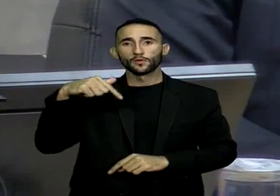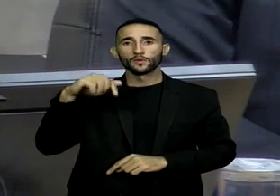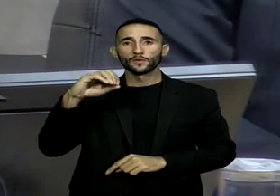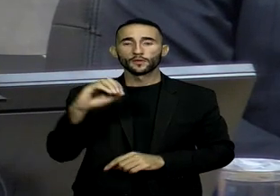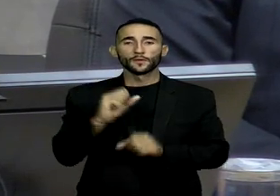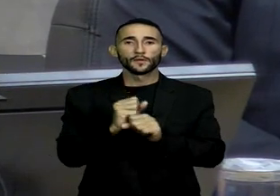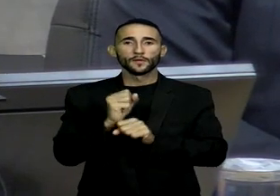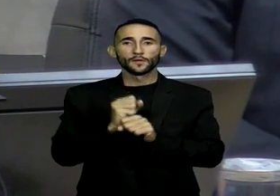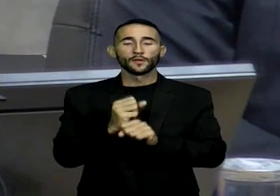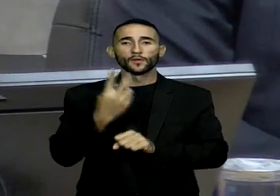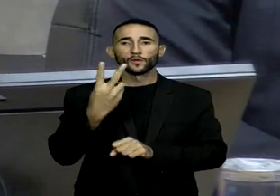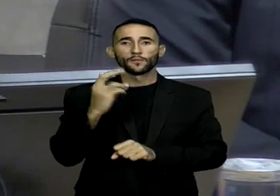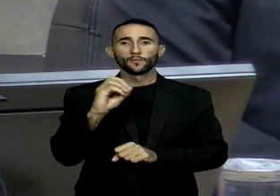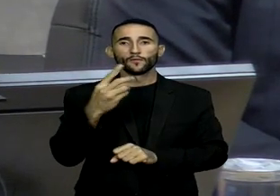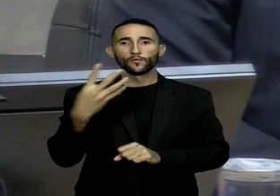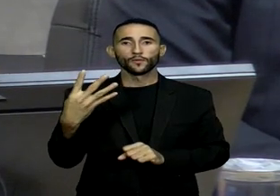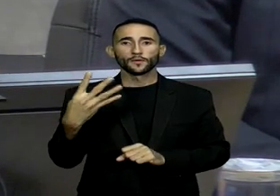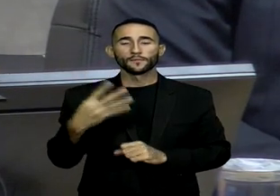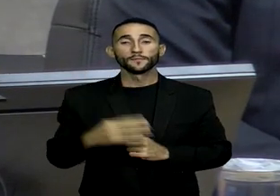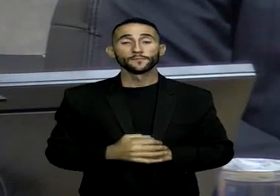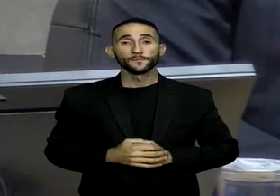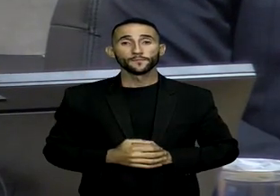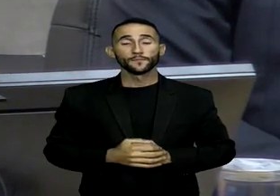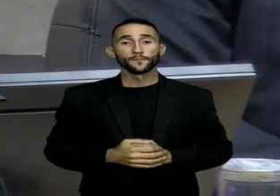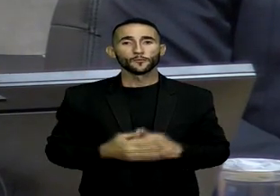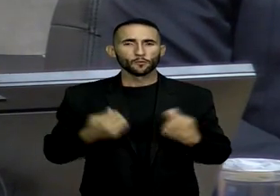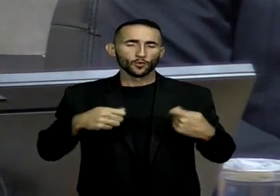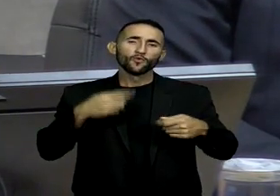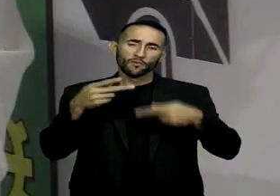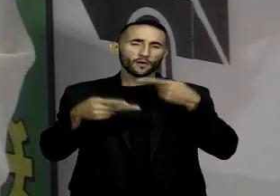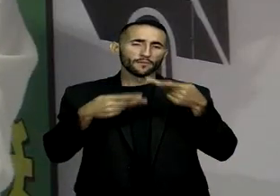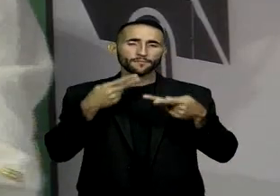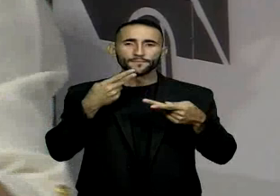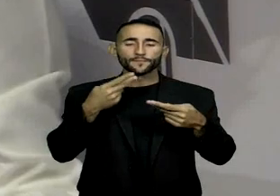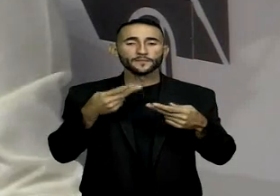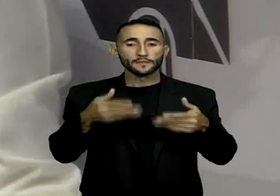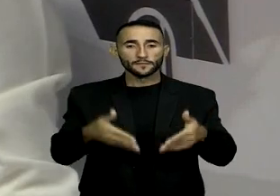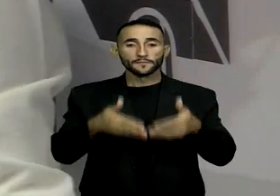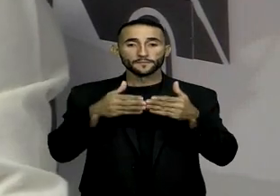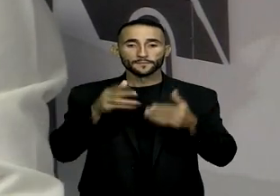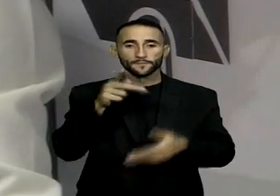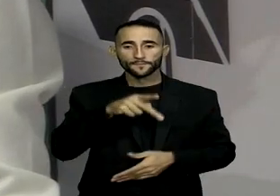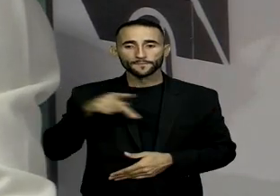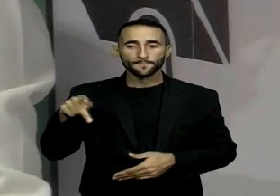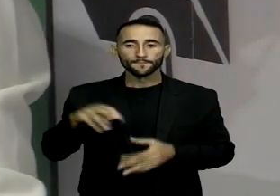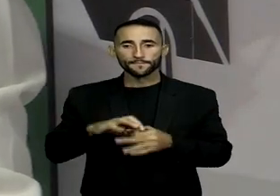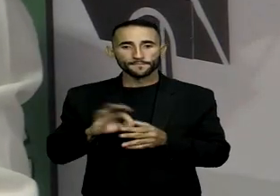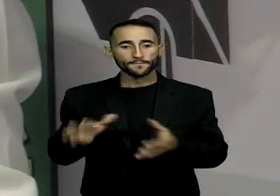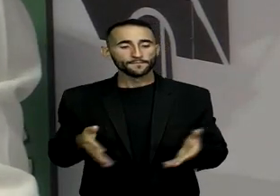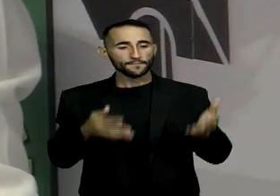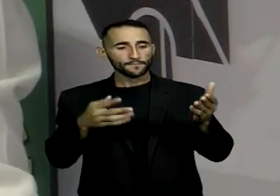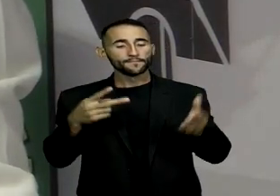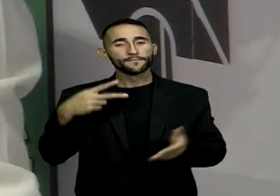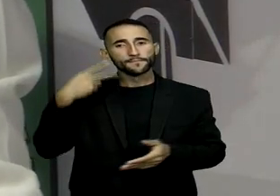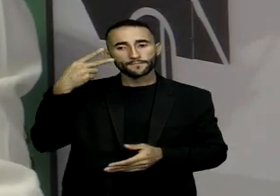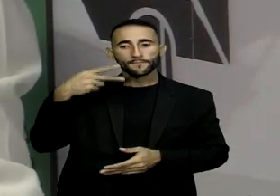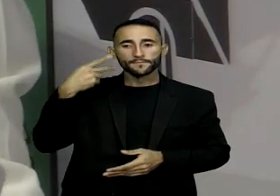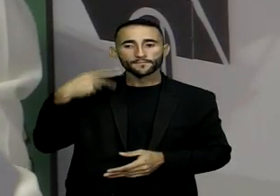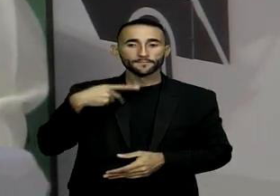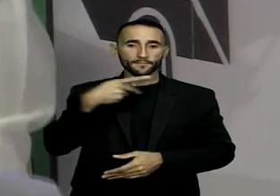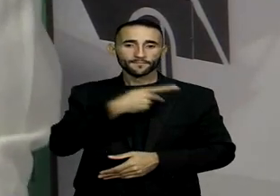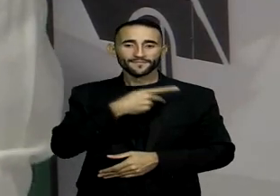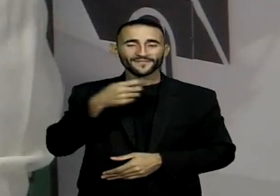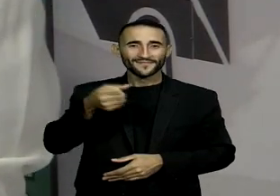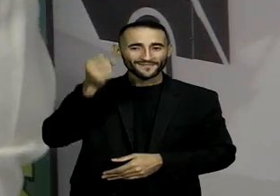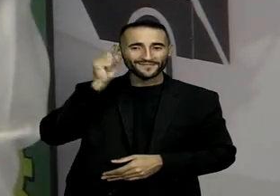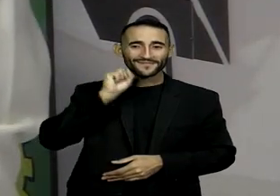170/2024. Vou falar, eu tenho aqui. É, questão de ordem, questão presidente. Questão de ordem, nobre vereadora pastora